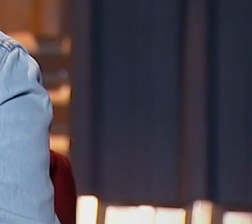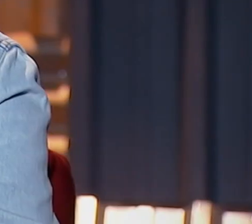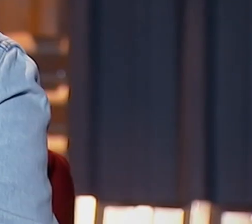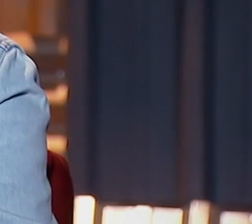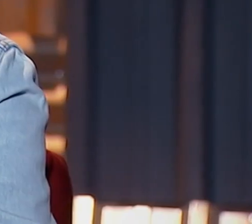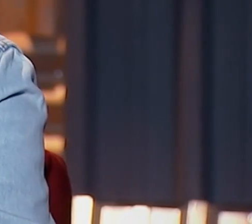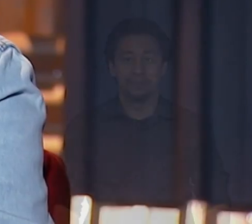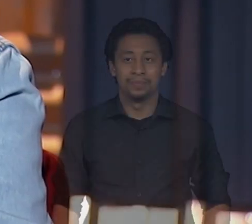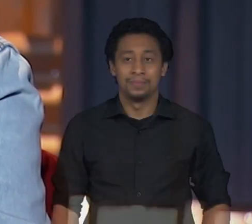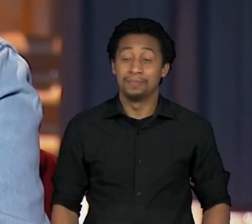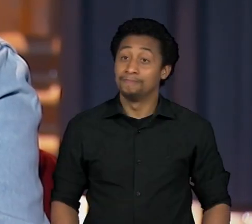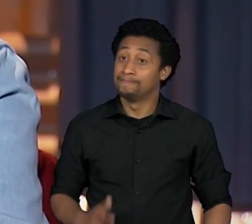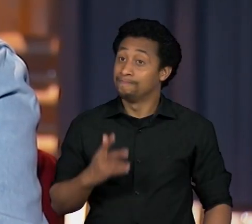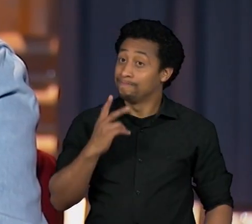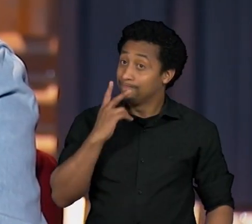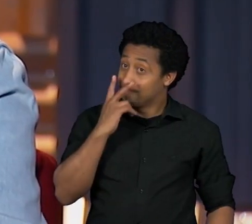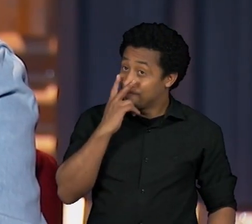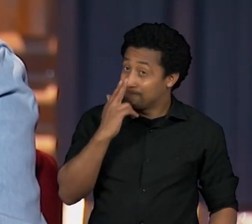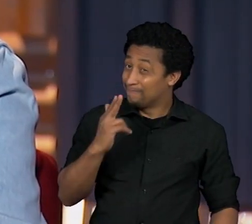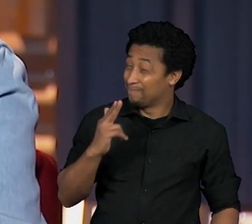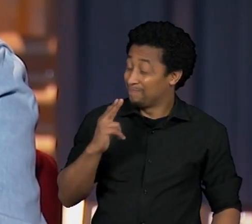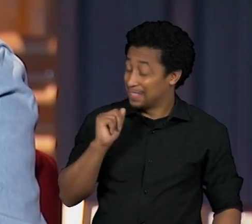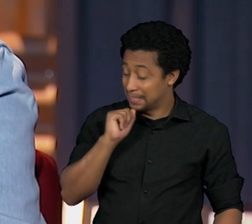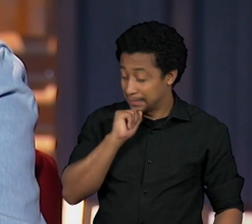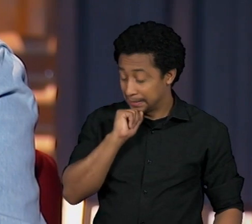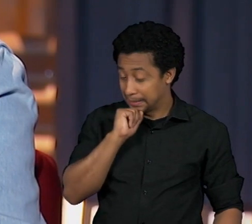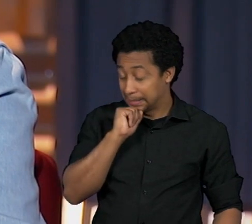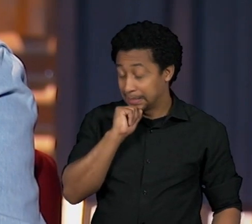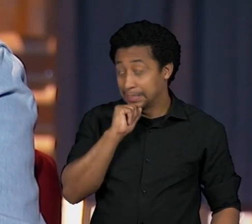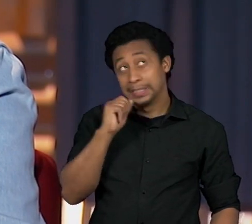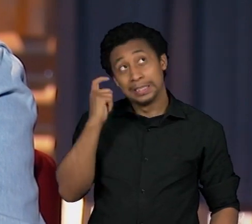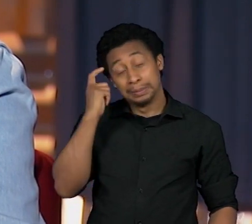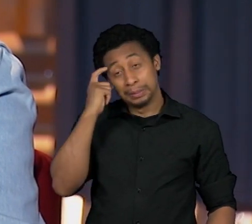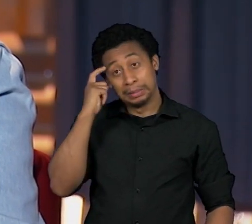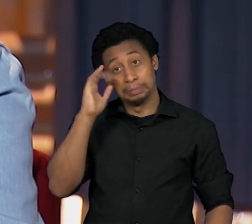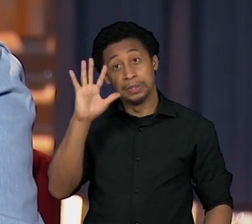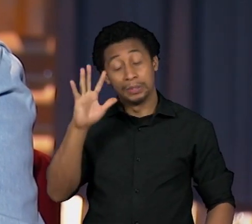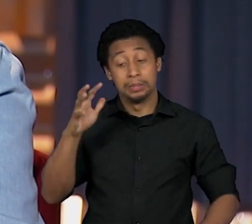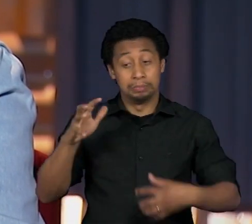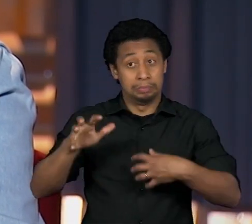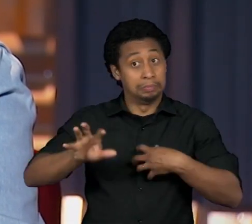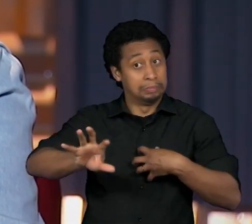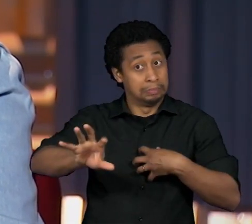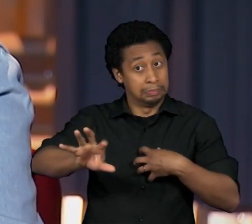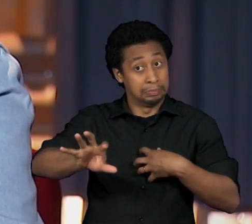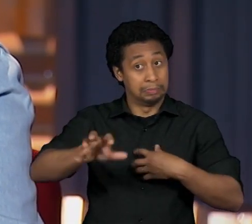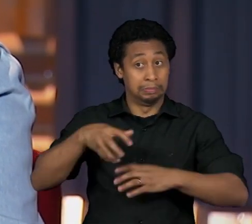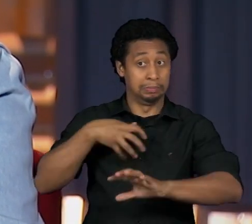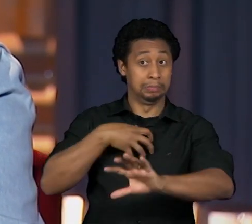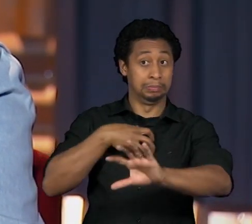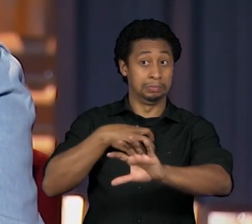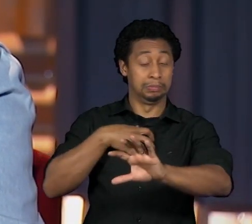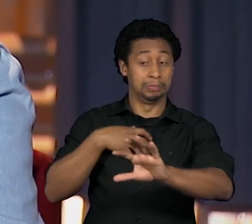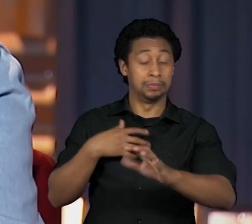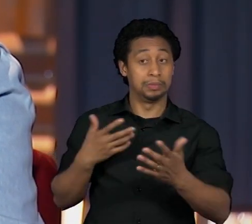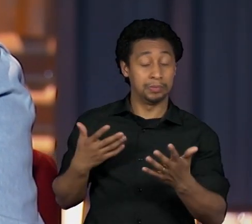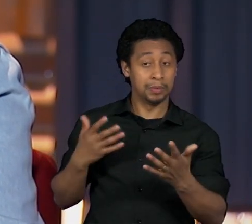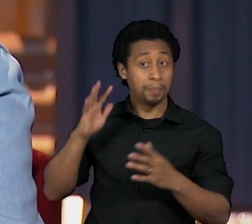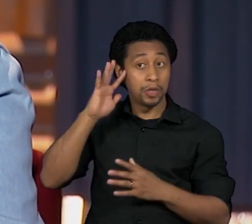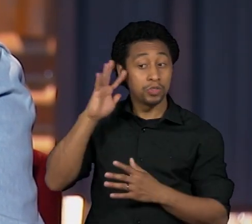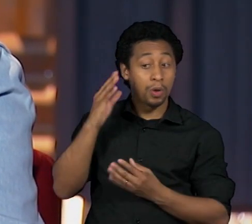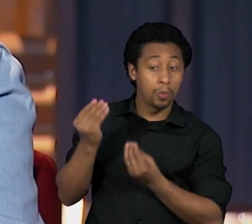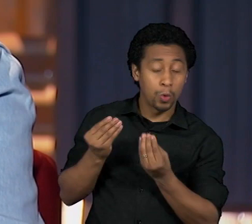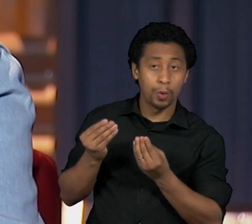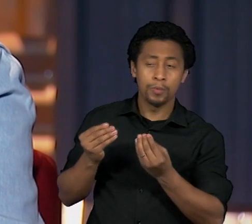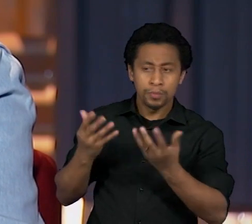Eu acho que tem uma questão profunda aqui sobre se colocar no lugar do outro. Né? Esses são seres complexos, são seres que têm